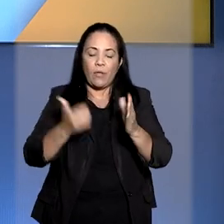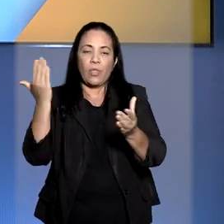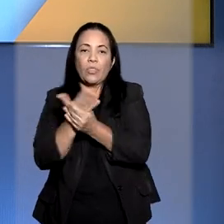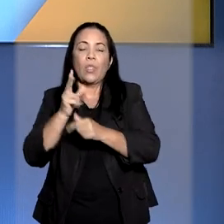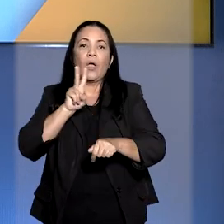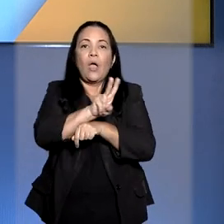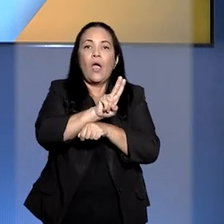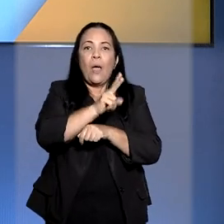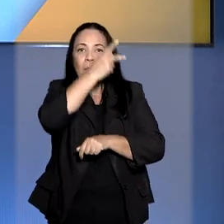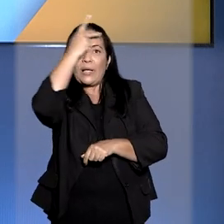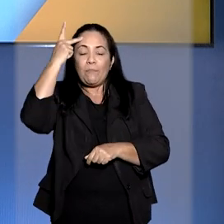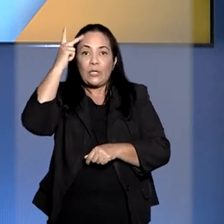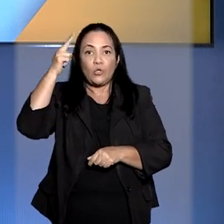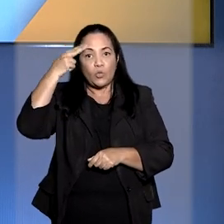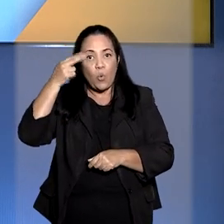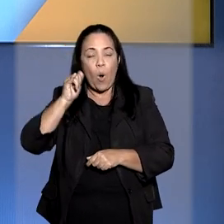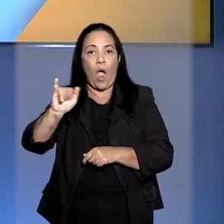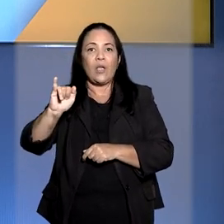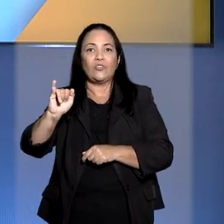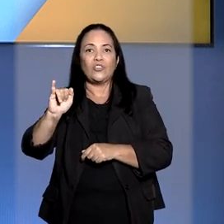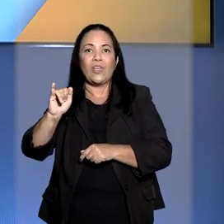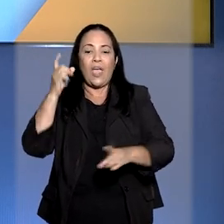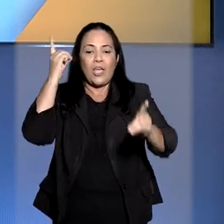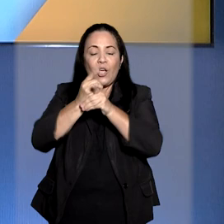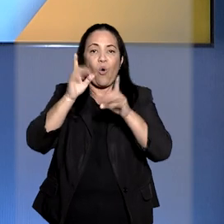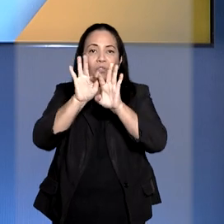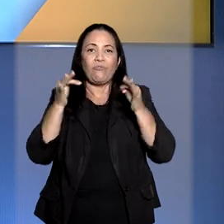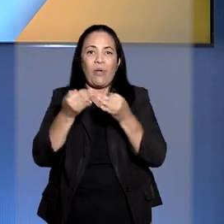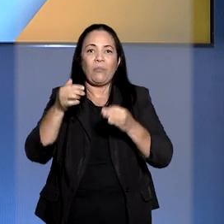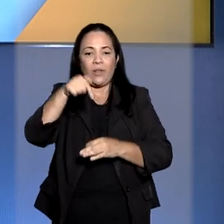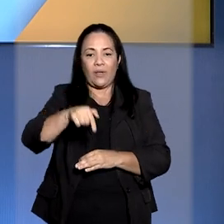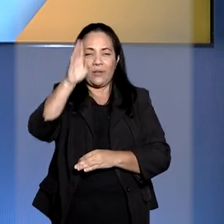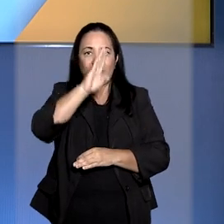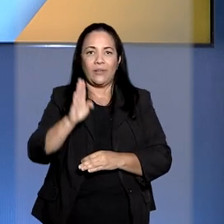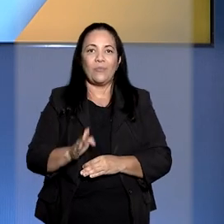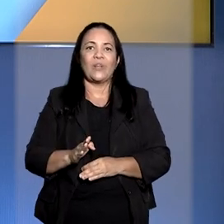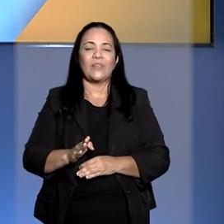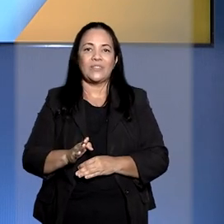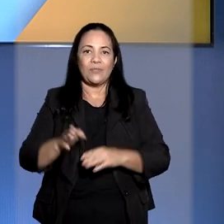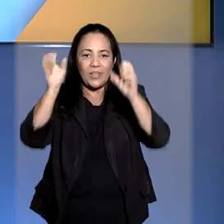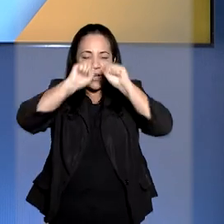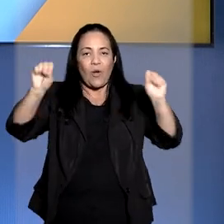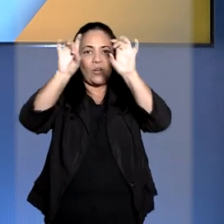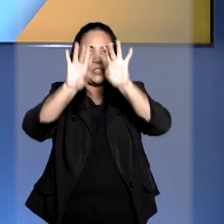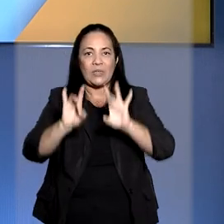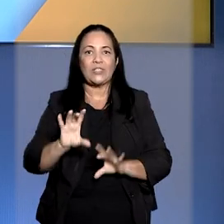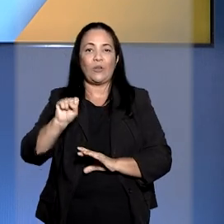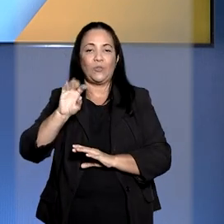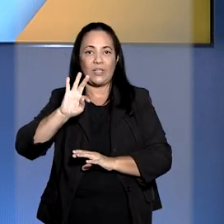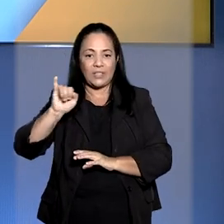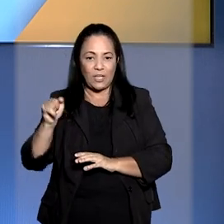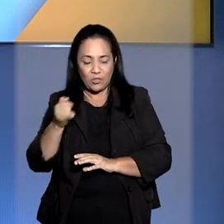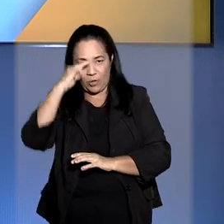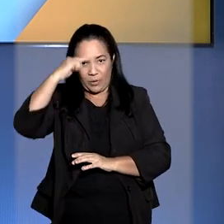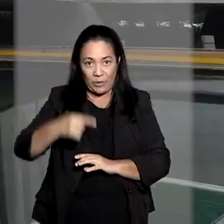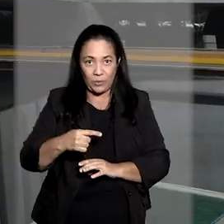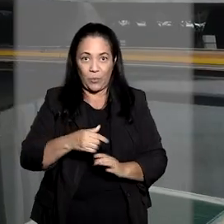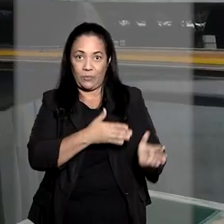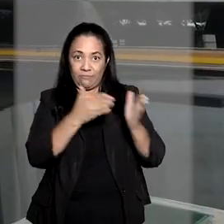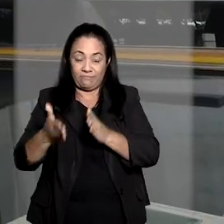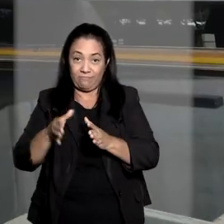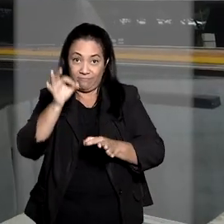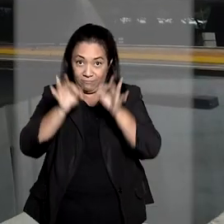liminares para que haitianos reencontrem parentes no Brasil decide a corte especial do STJ